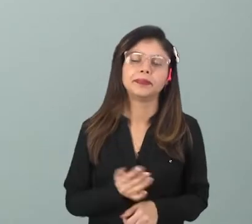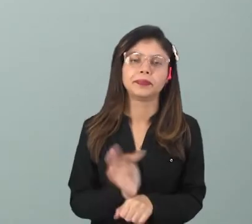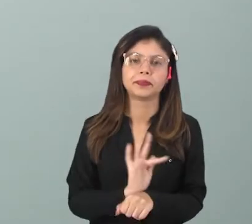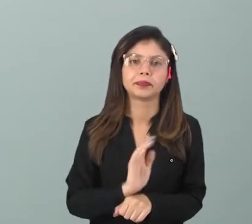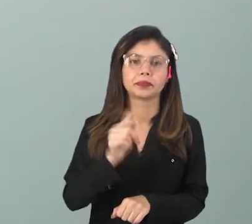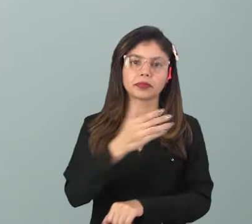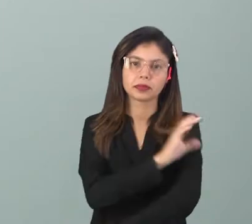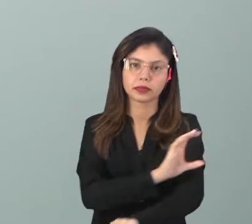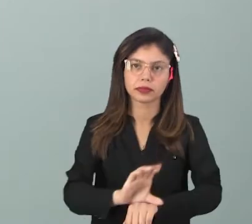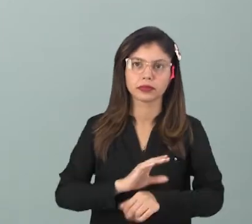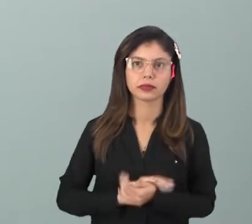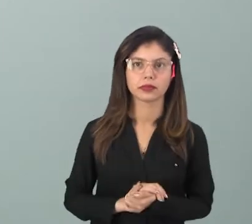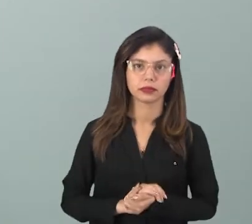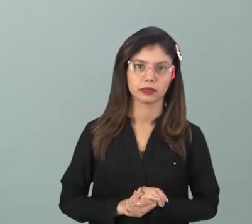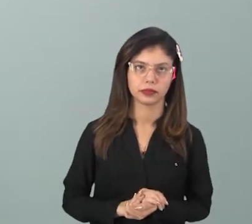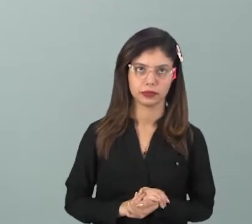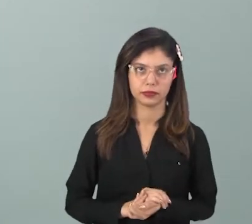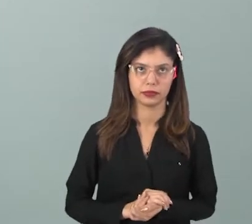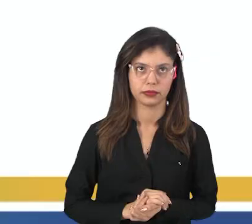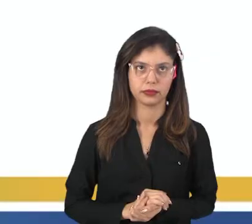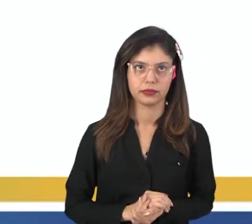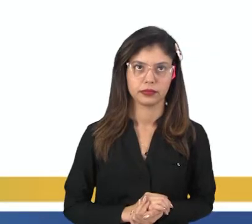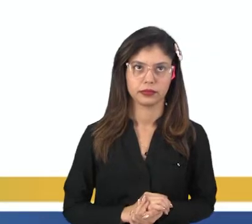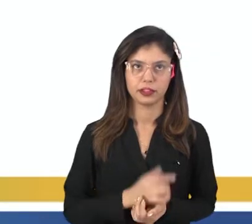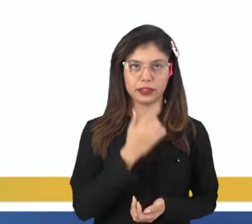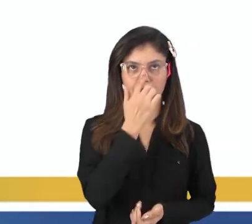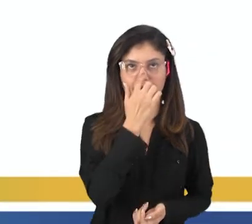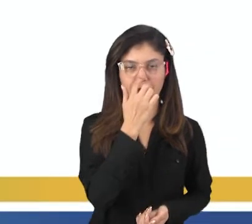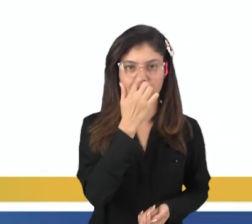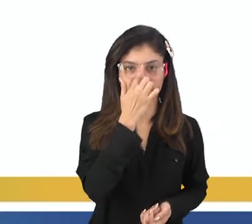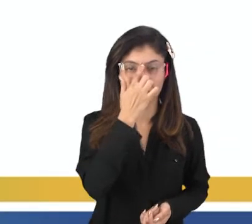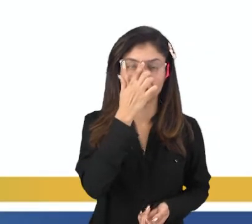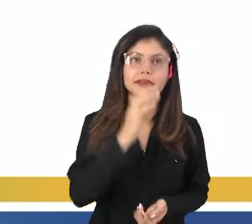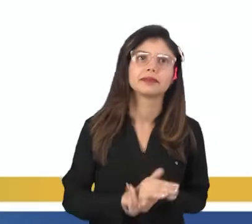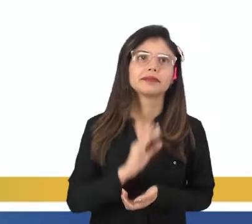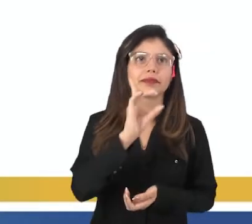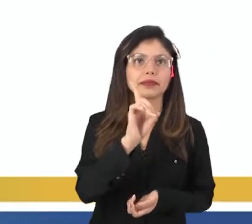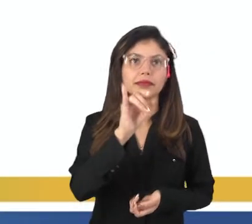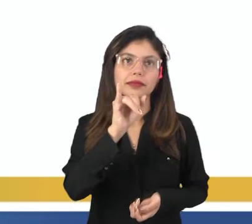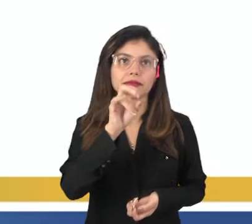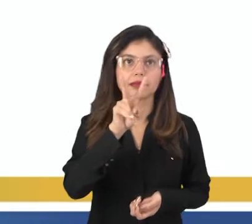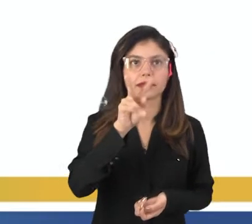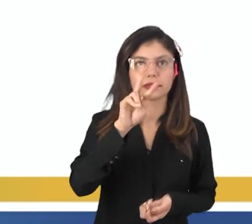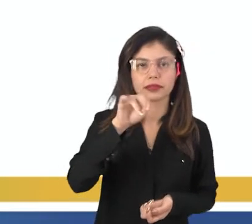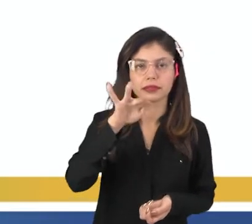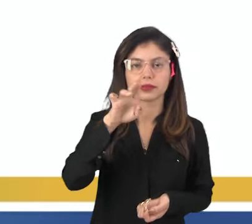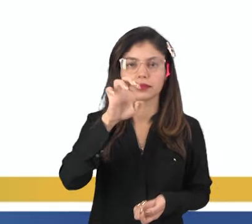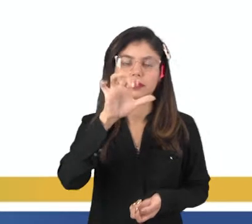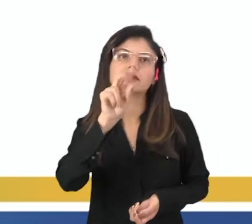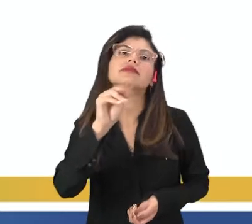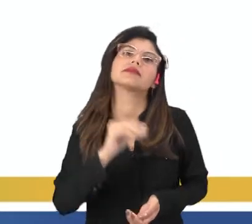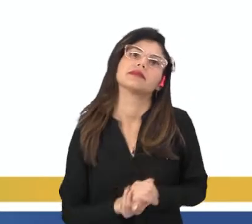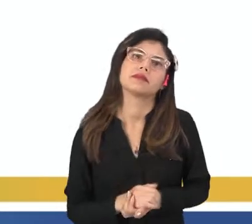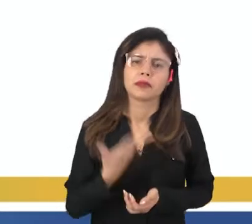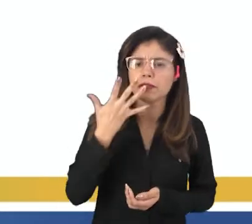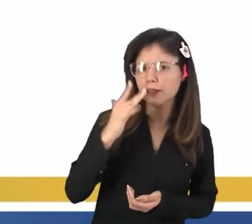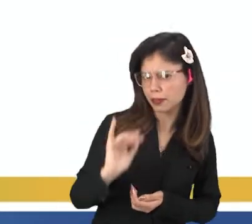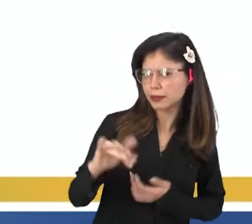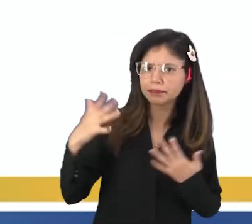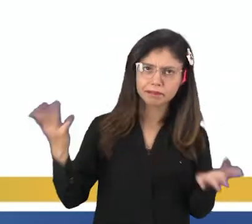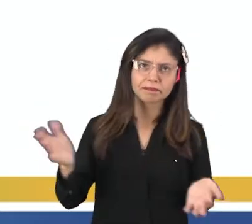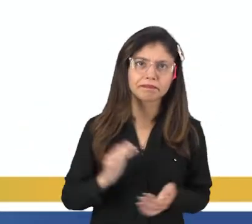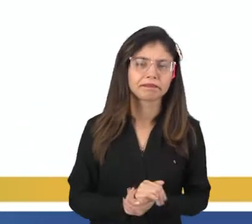outra produção cultural qual será esse filme esse filme é divertida mente não aparece em um filme